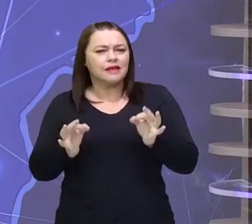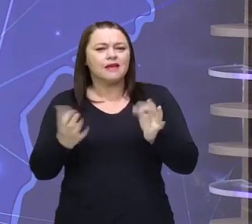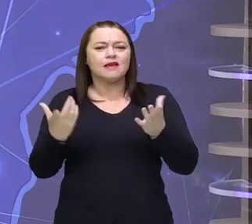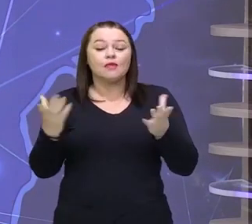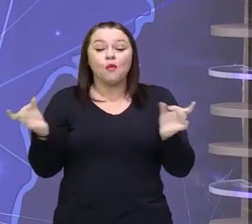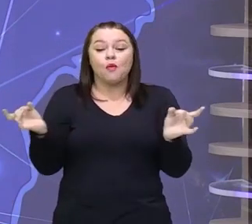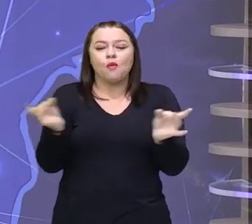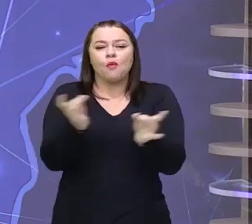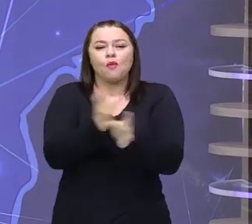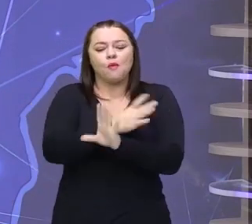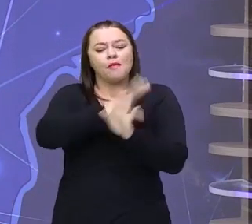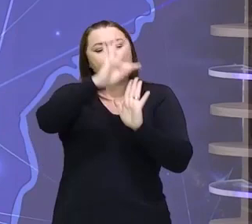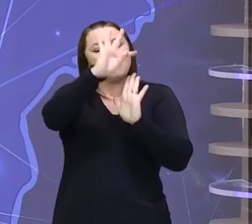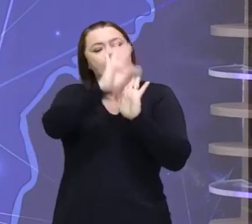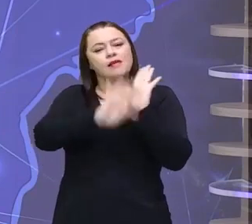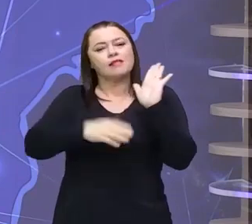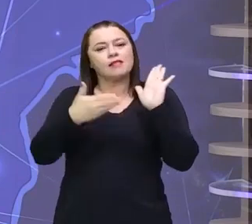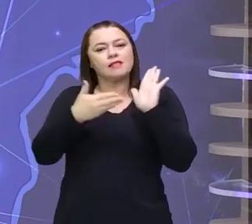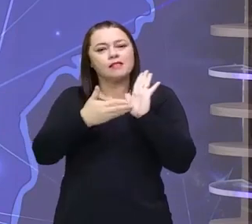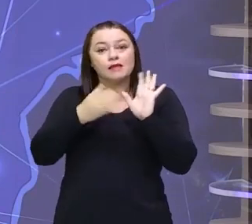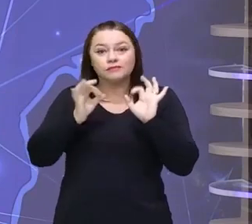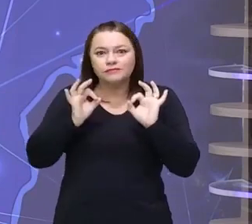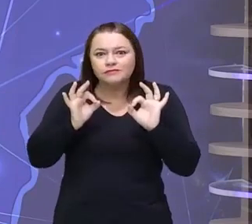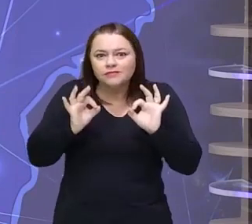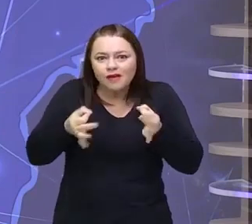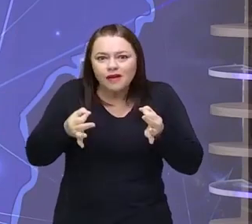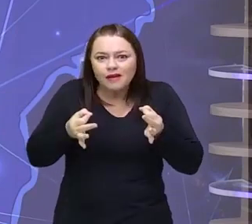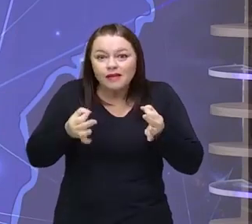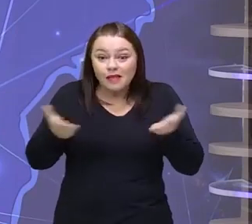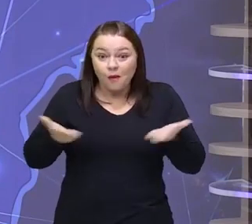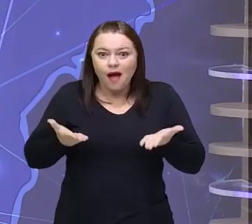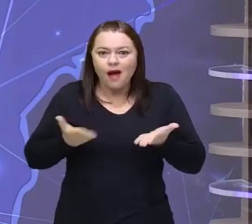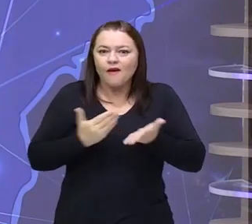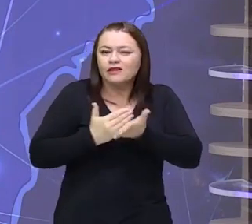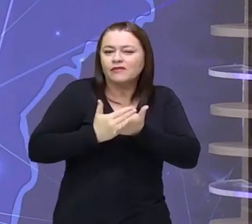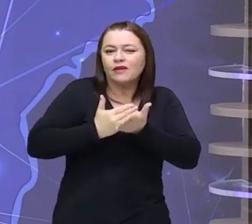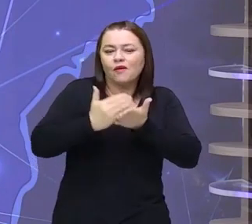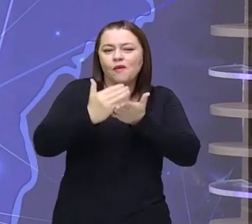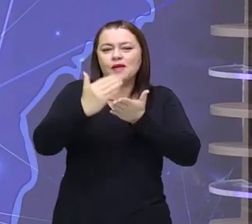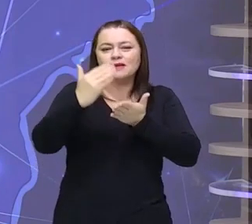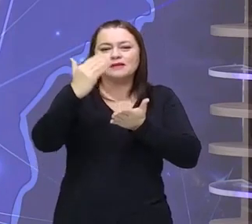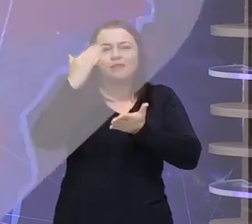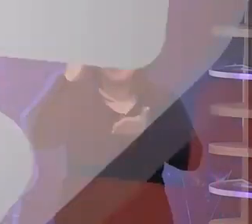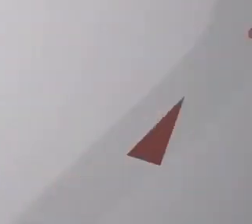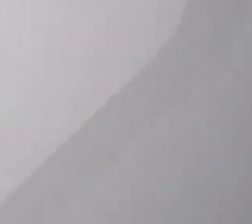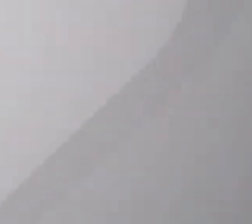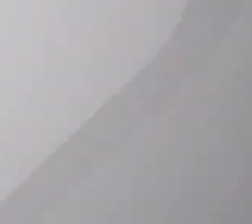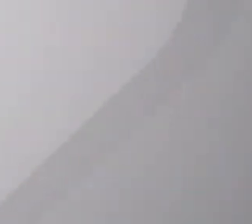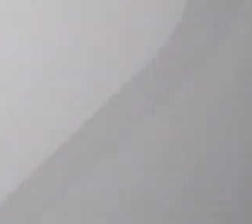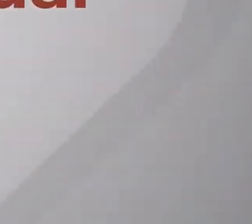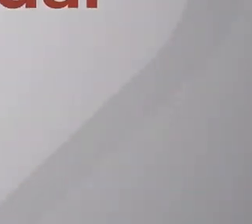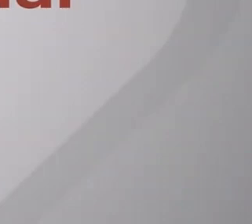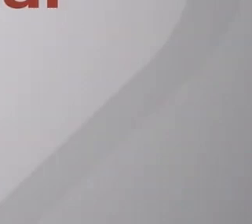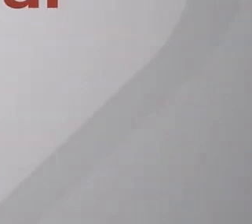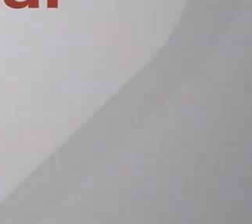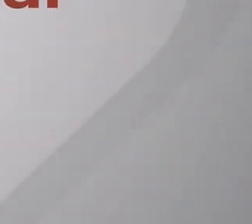no texto, tá certo? Então nós vamos agora começar a estudar um pouquinho mais. Vamos lá?